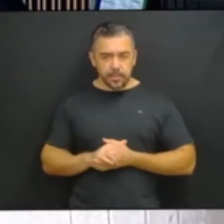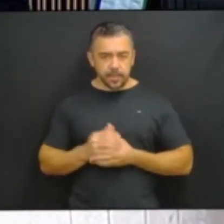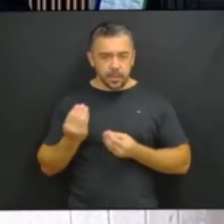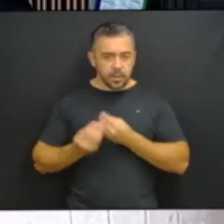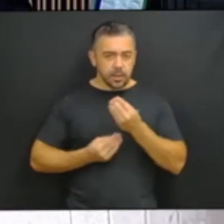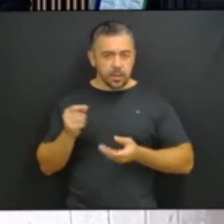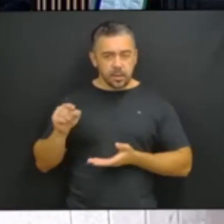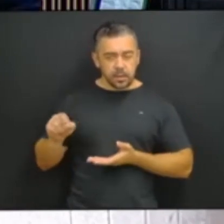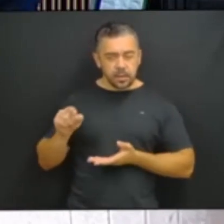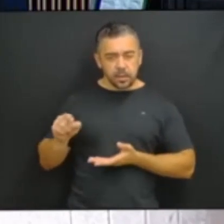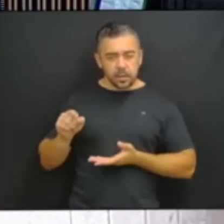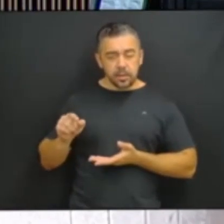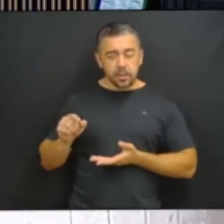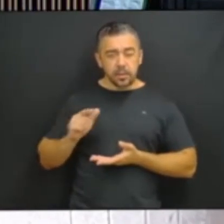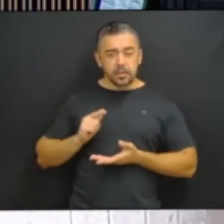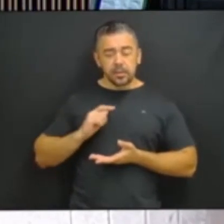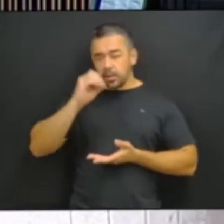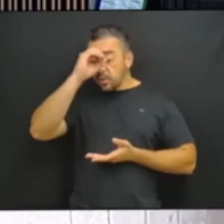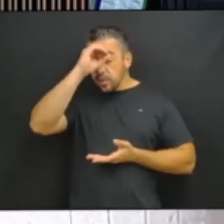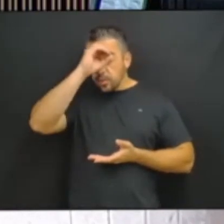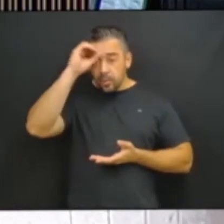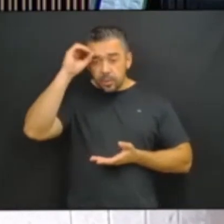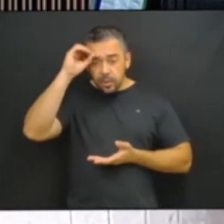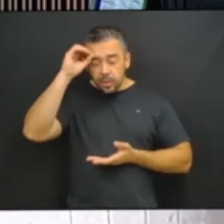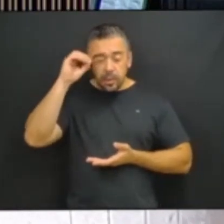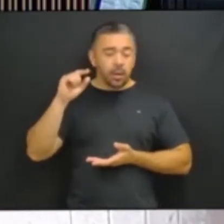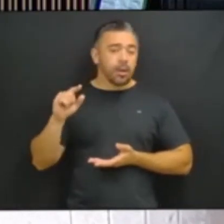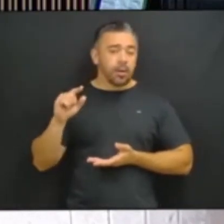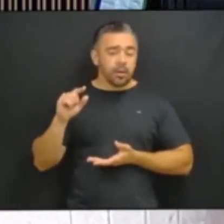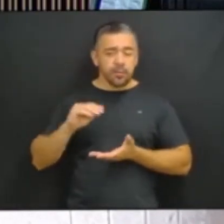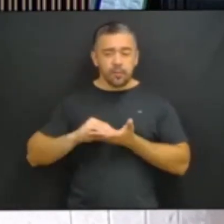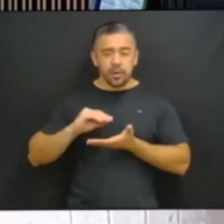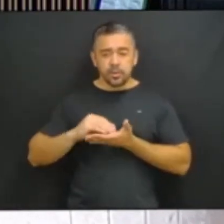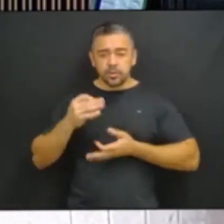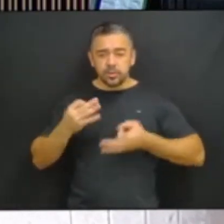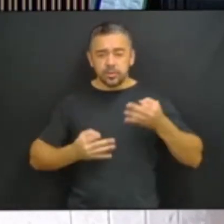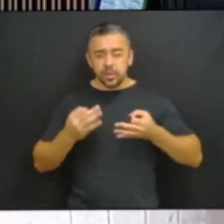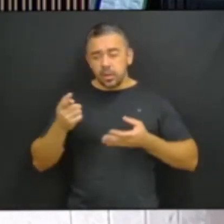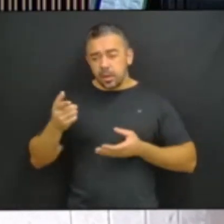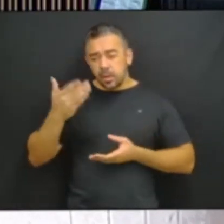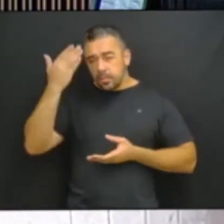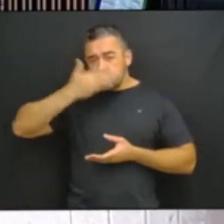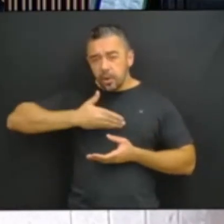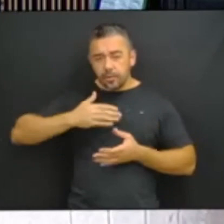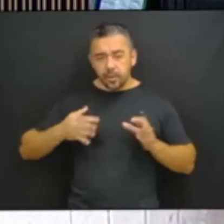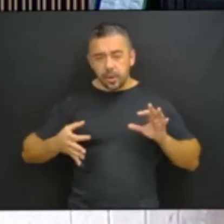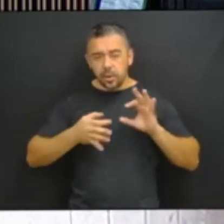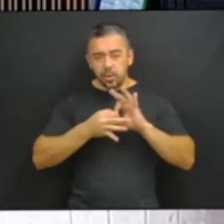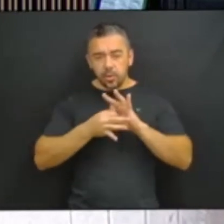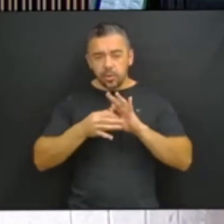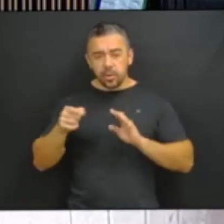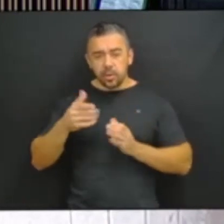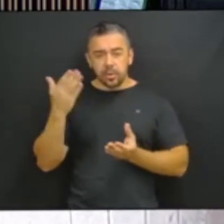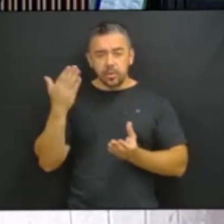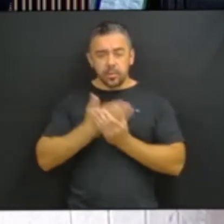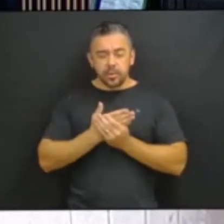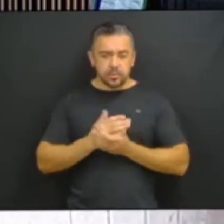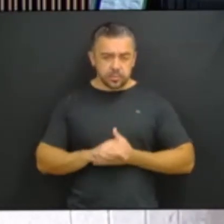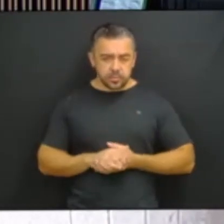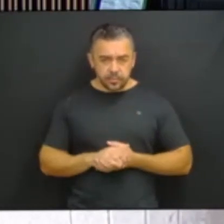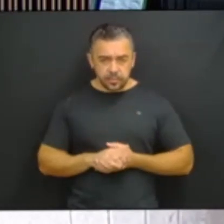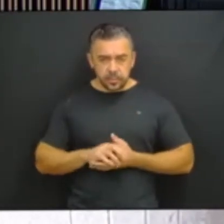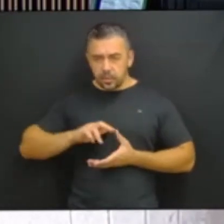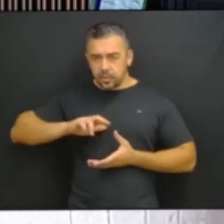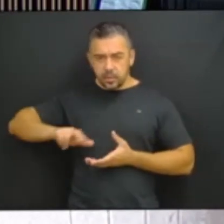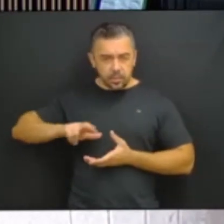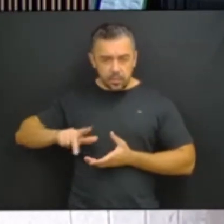é inocente é injustiçado se as provas estão conectadas ao processo não é